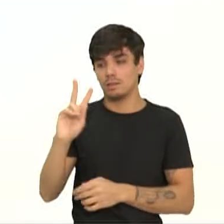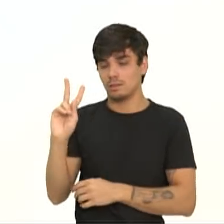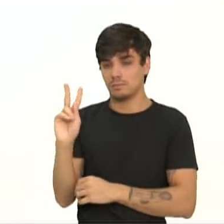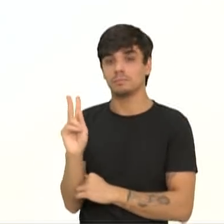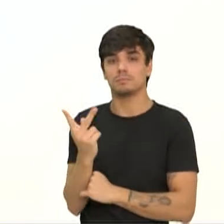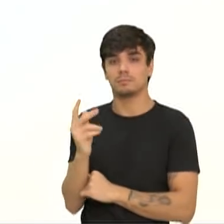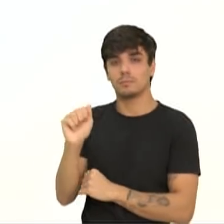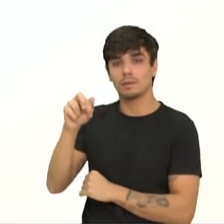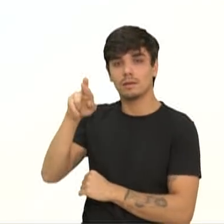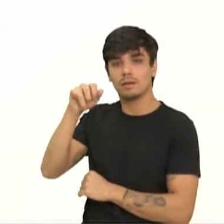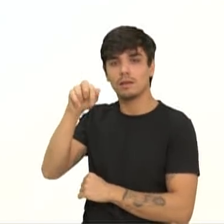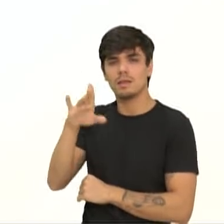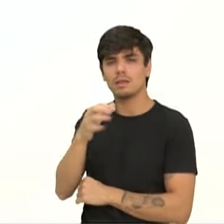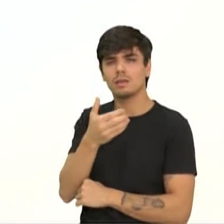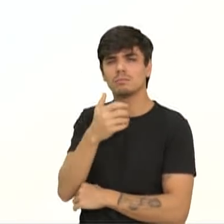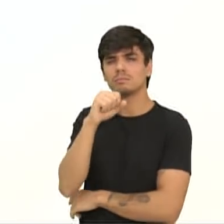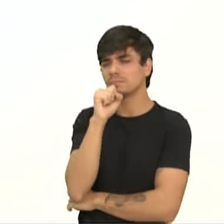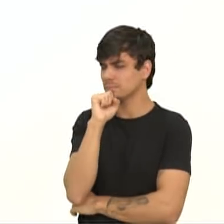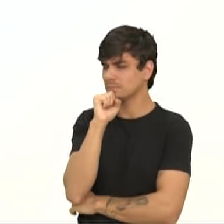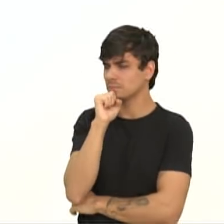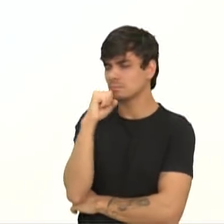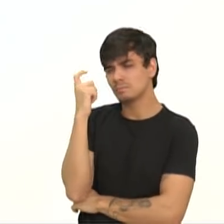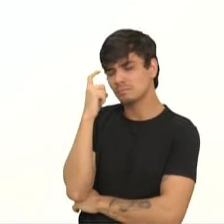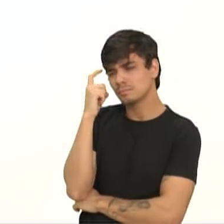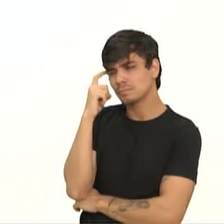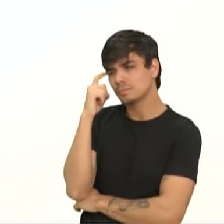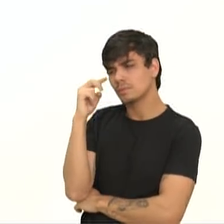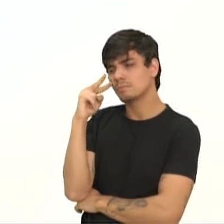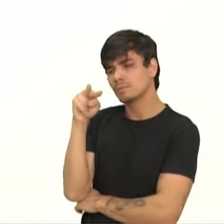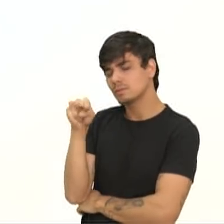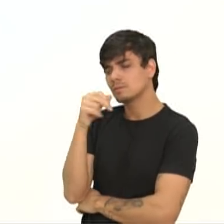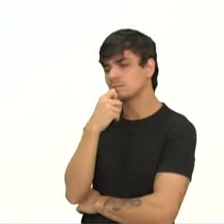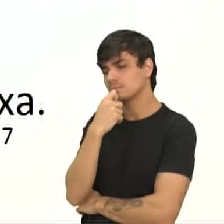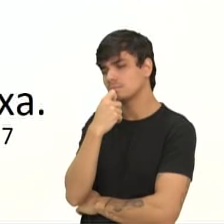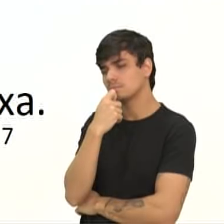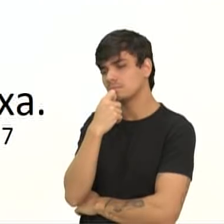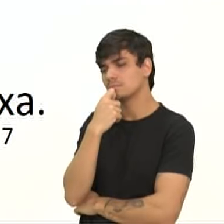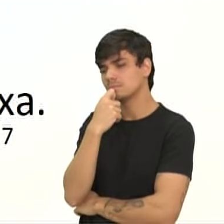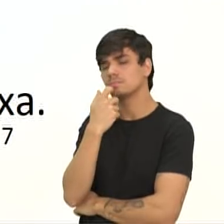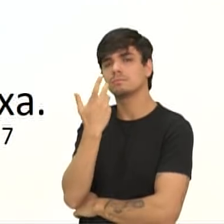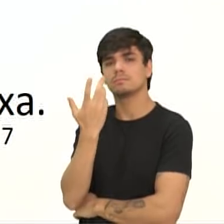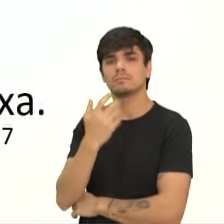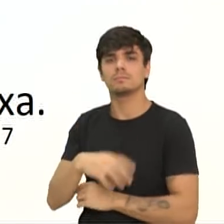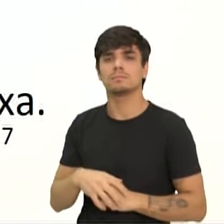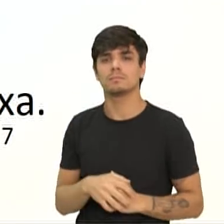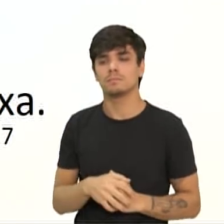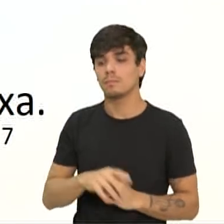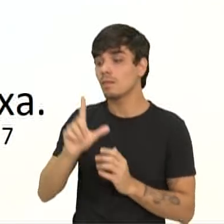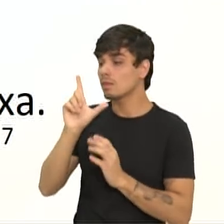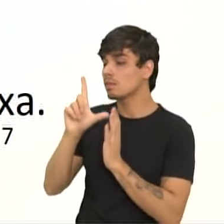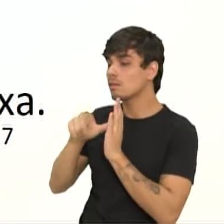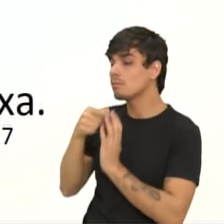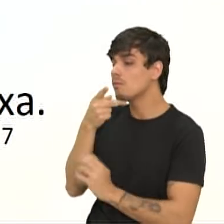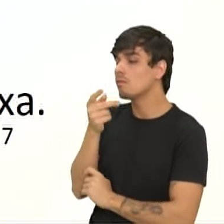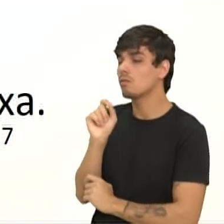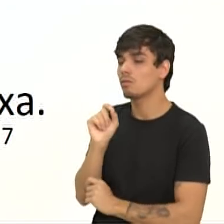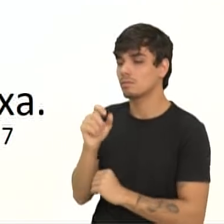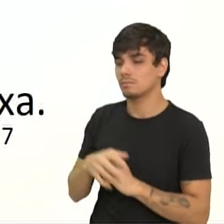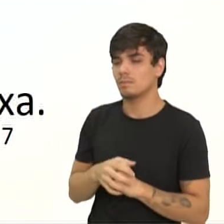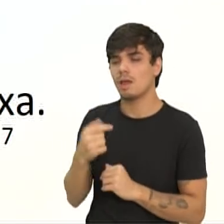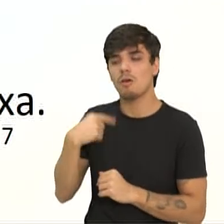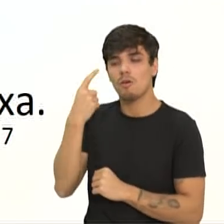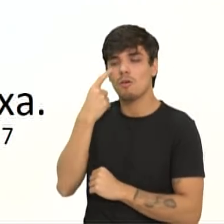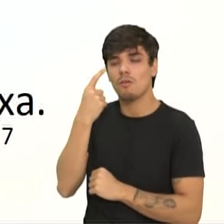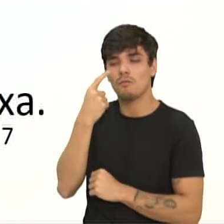Henrique, com a mão no queixo, olhava pensativo em direção da ilha. Depois disse: vou ver